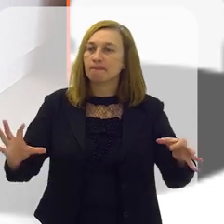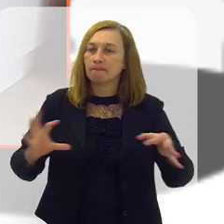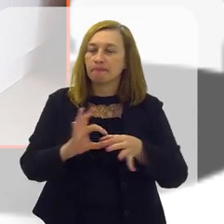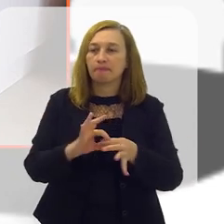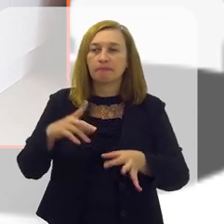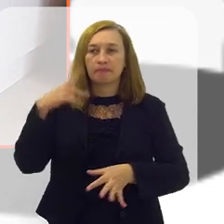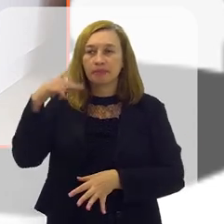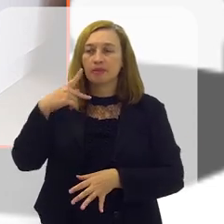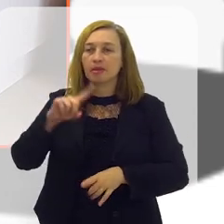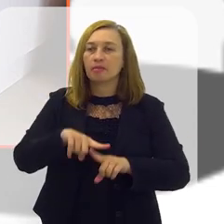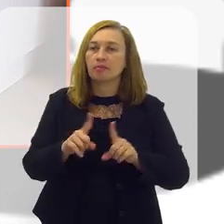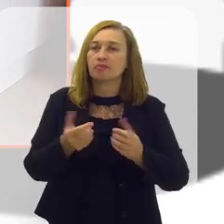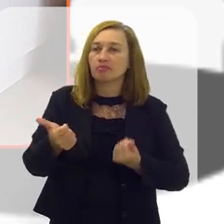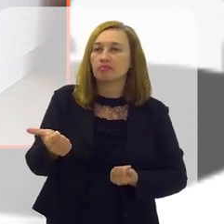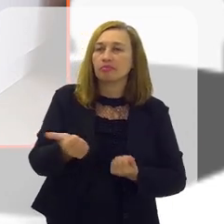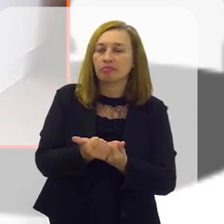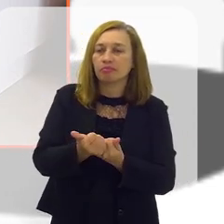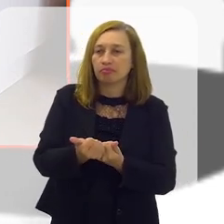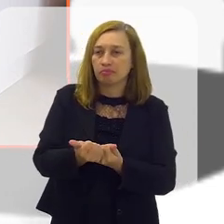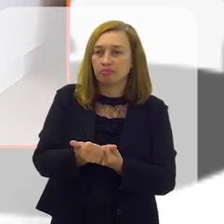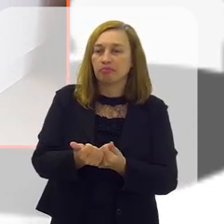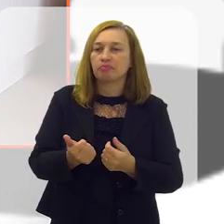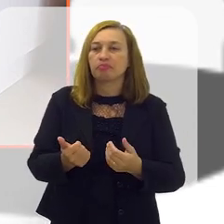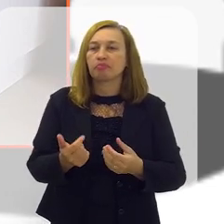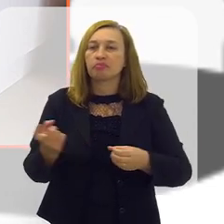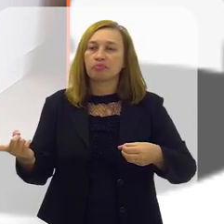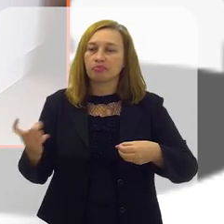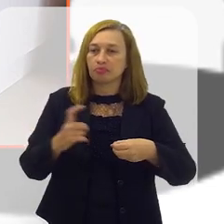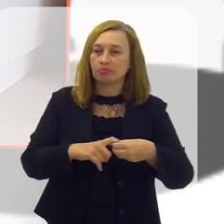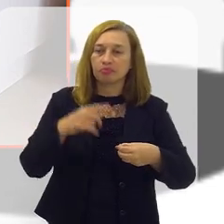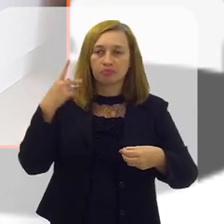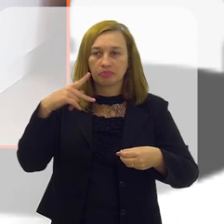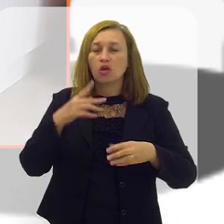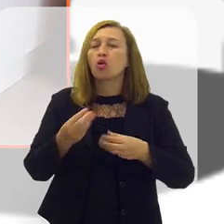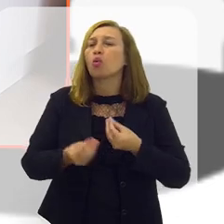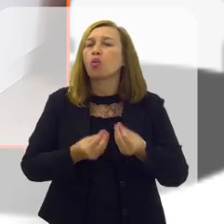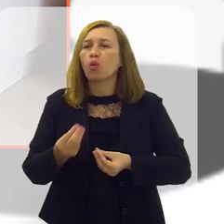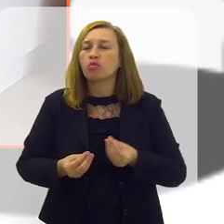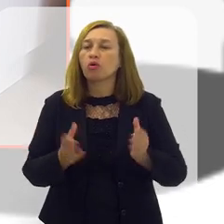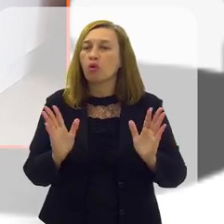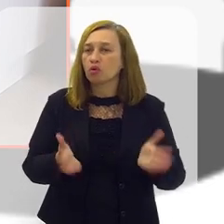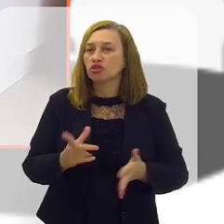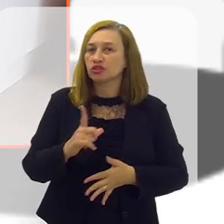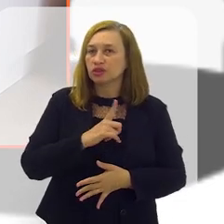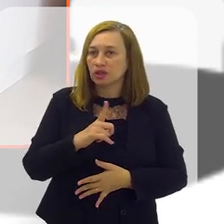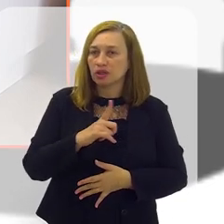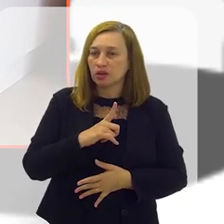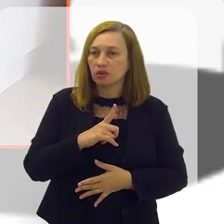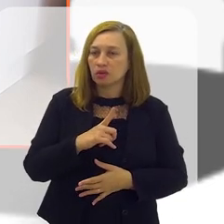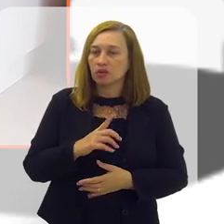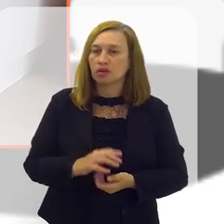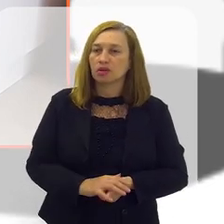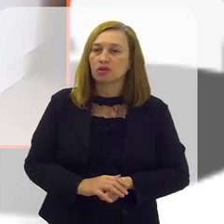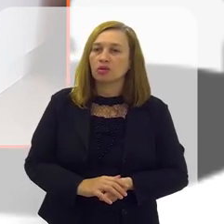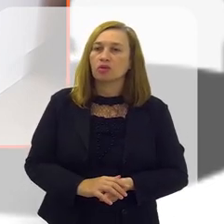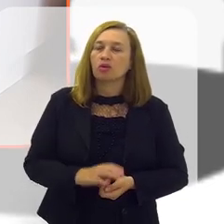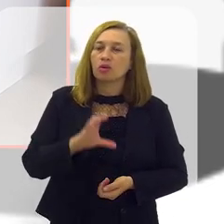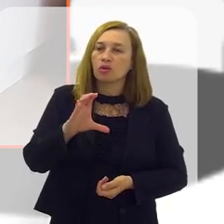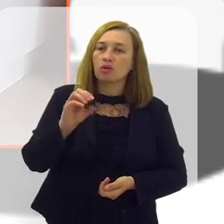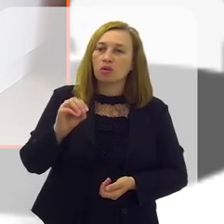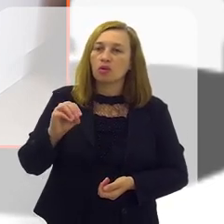coligações, vamos dizer assim, mas ele coopera sem afiliação. Como assim? Por exemplo, nós temos hoje